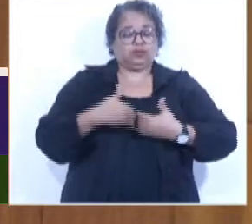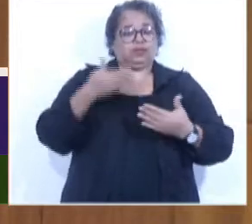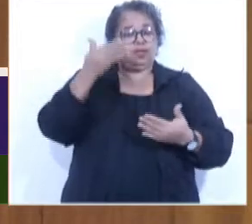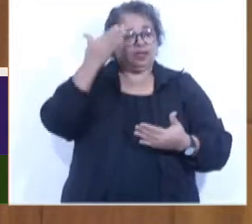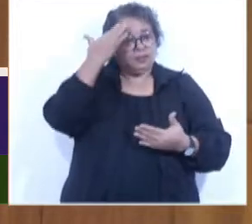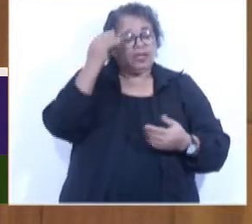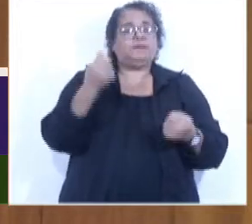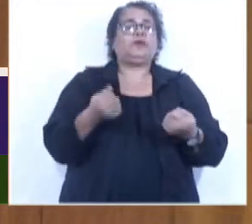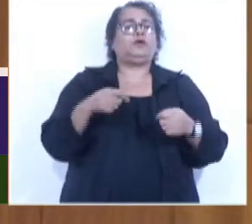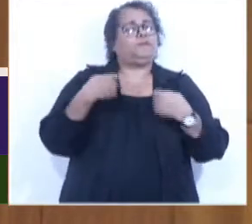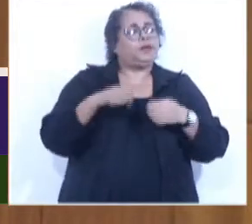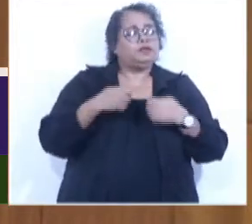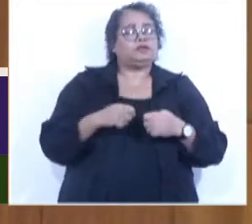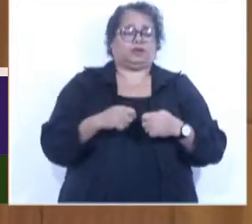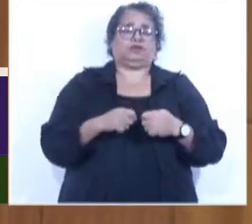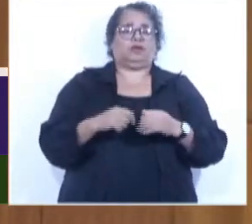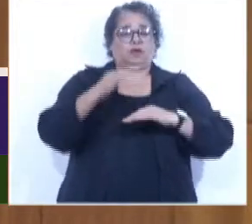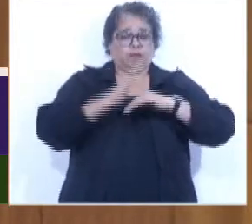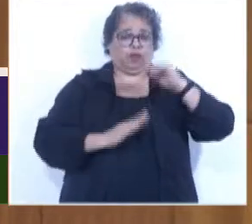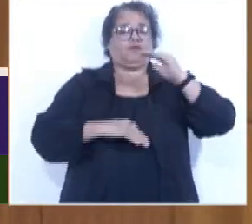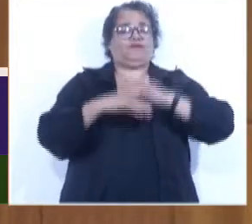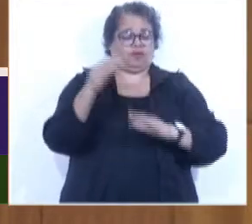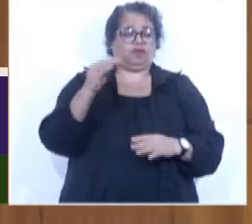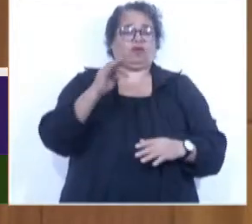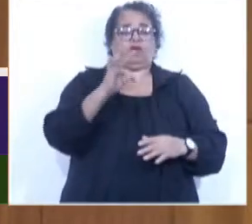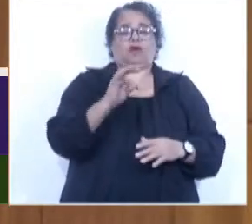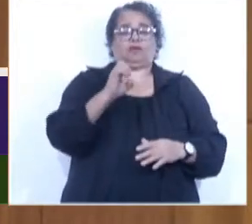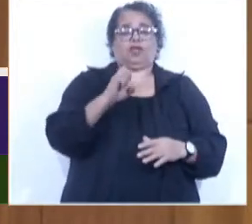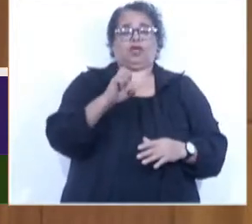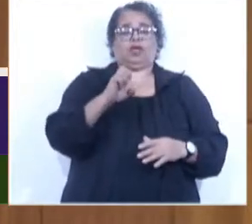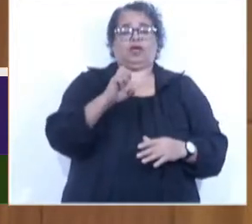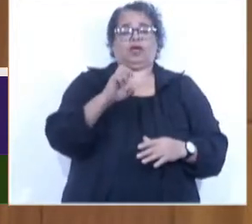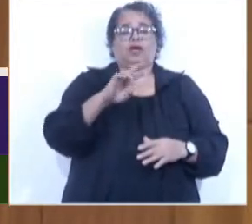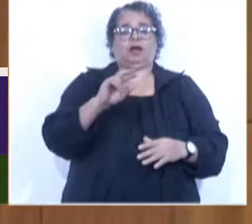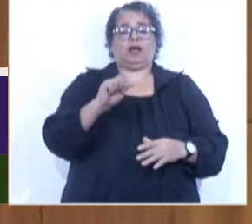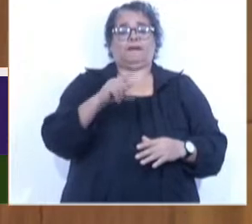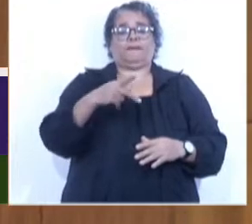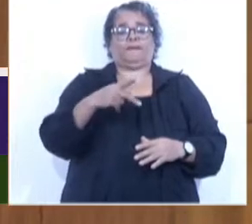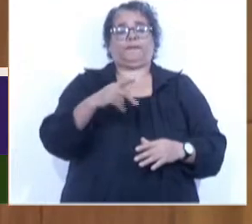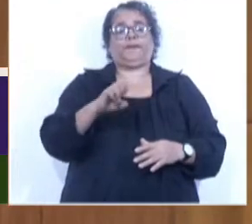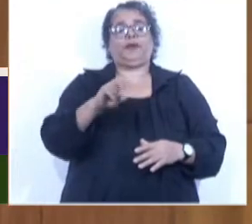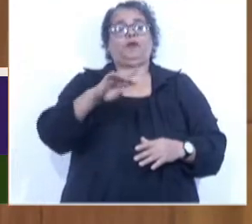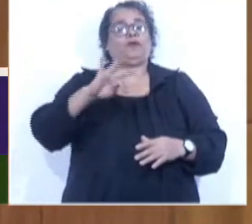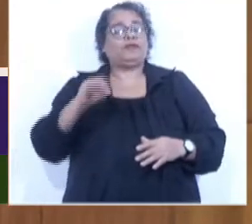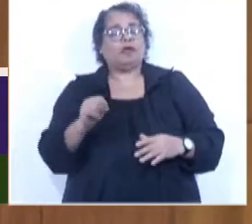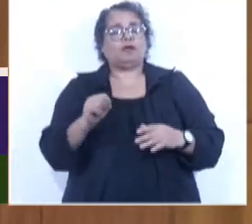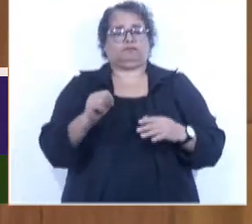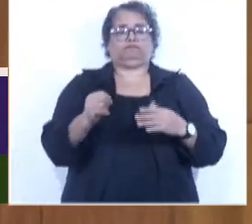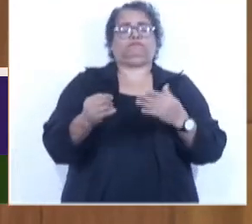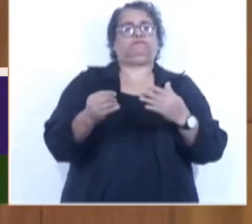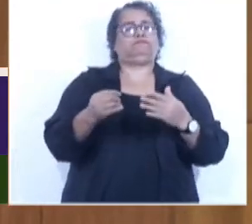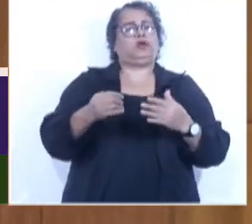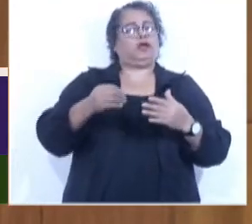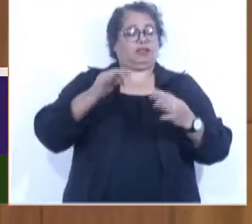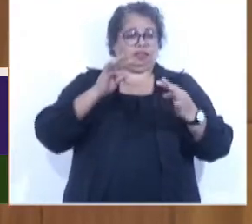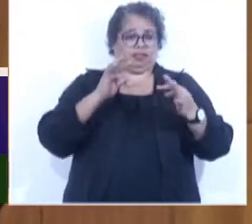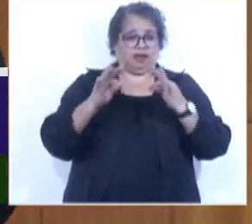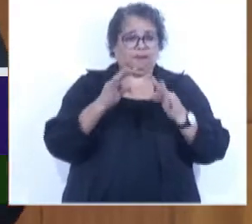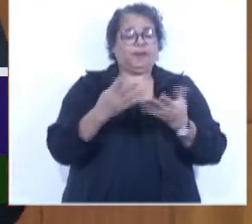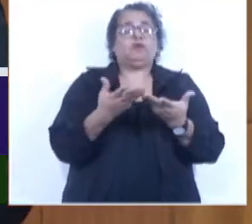há um projeto tramitando na Câmara Federal projeto de lei número 17 31 do ano 2021